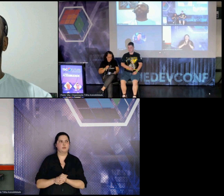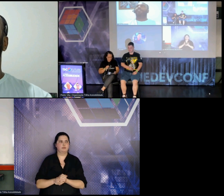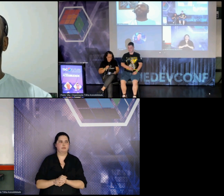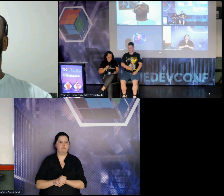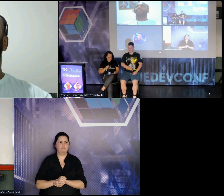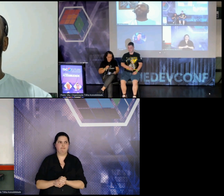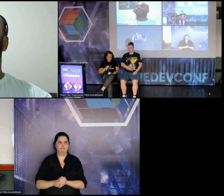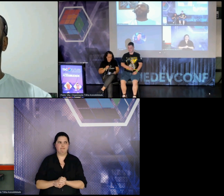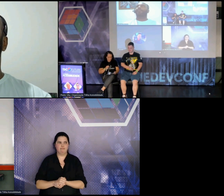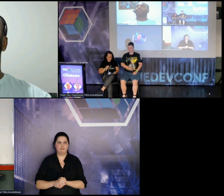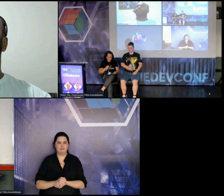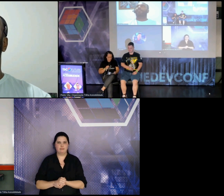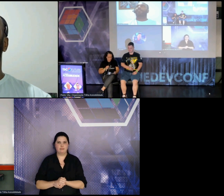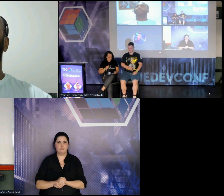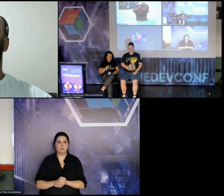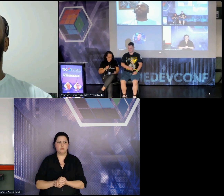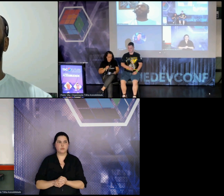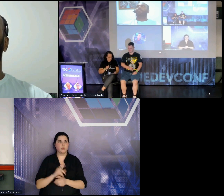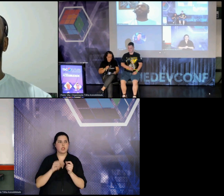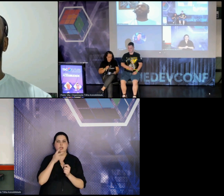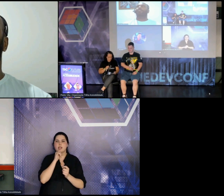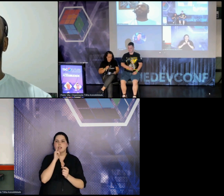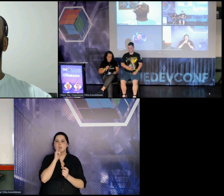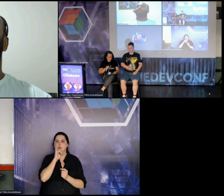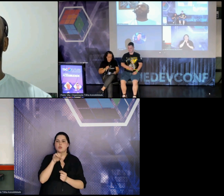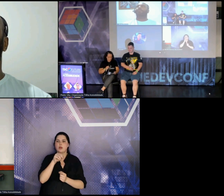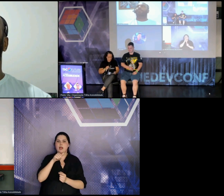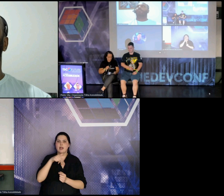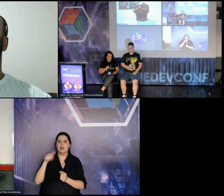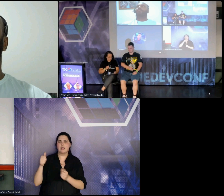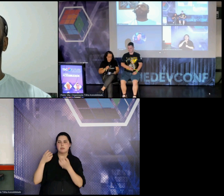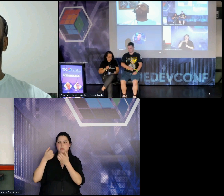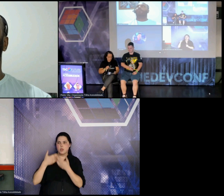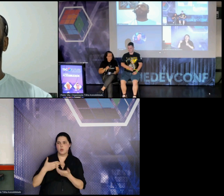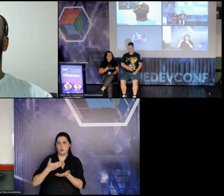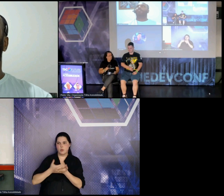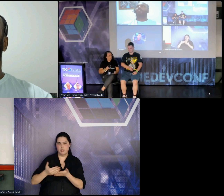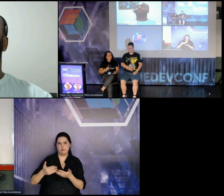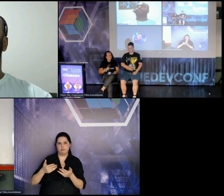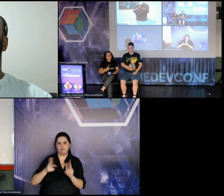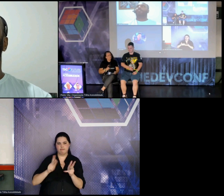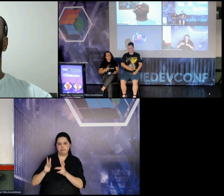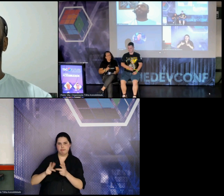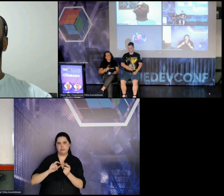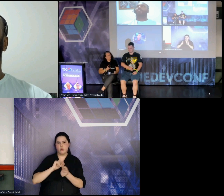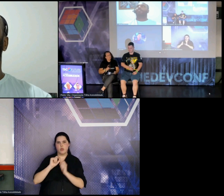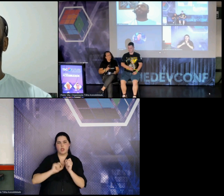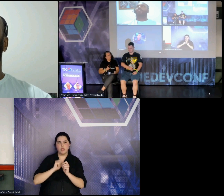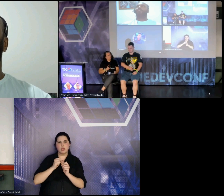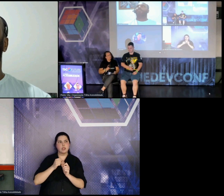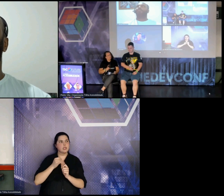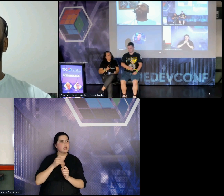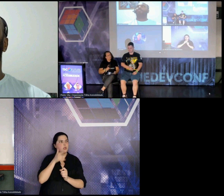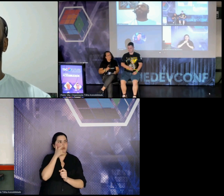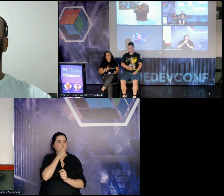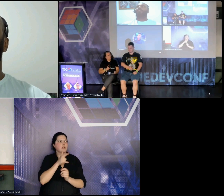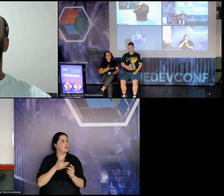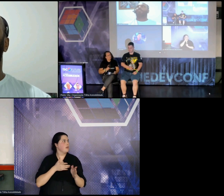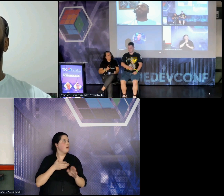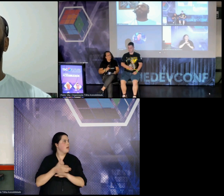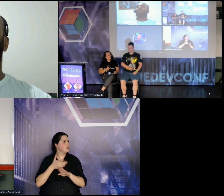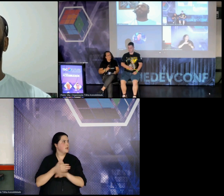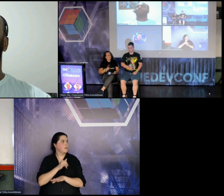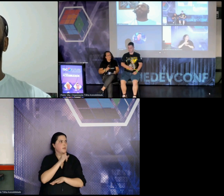E aí, o exemplo que a Joana trouxe aqui no início do bate-papo, poxa, se você não consegue acessar, por